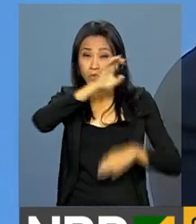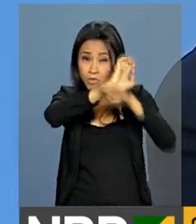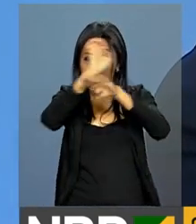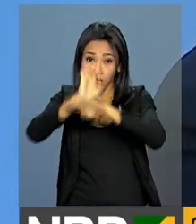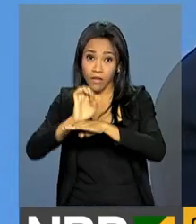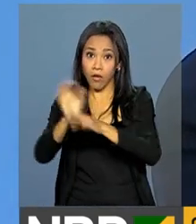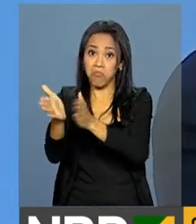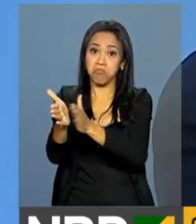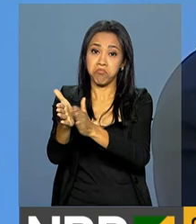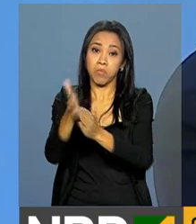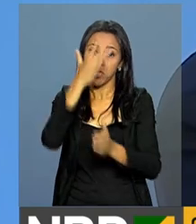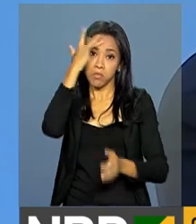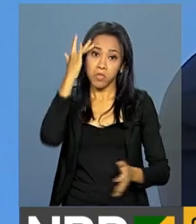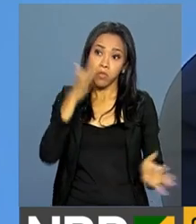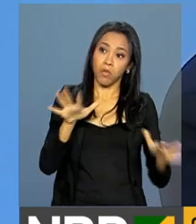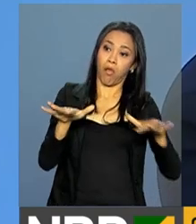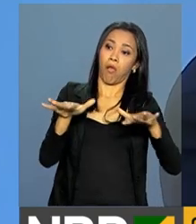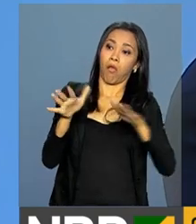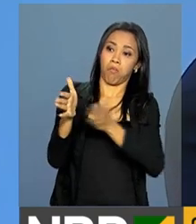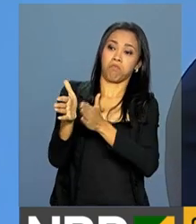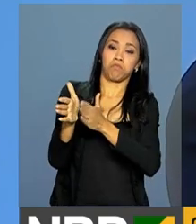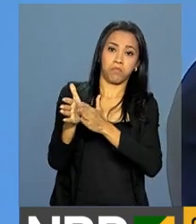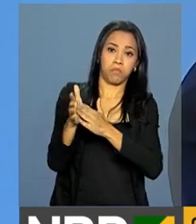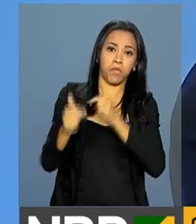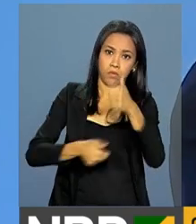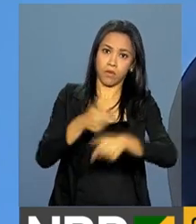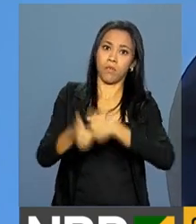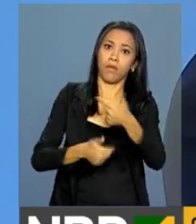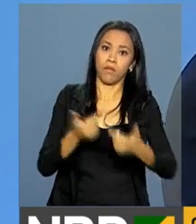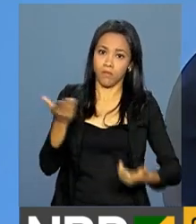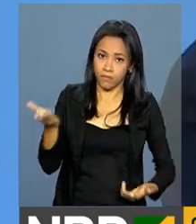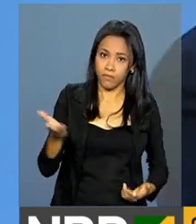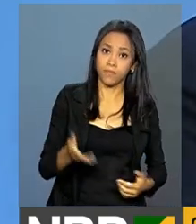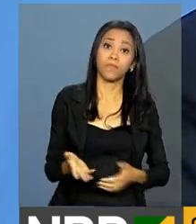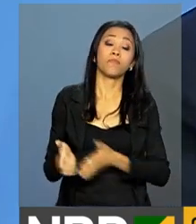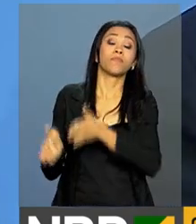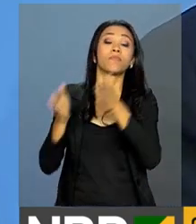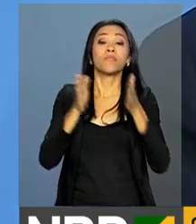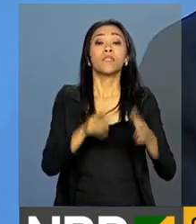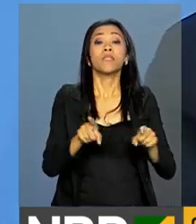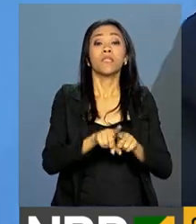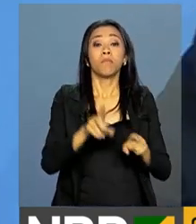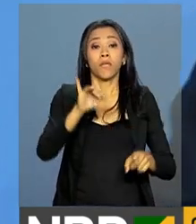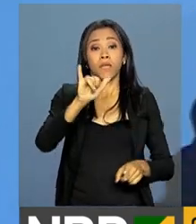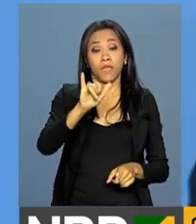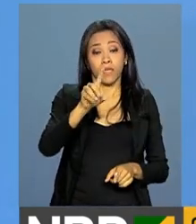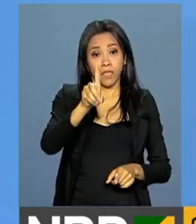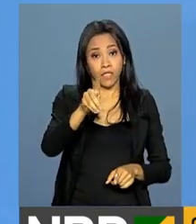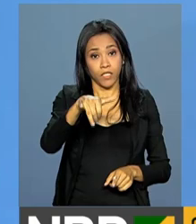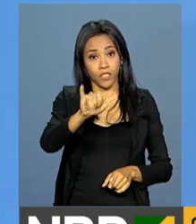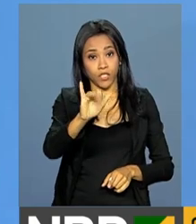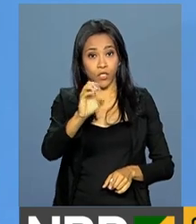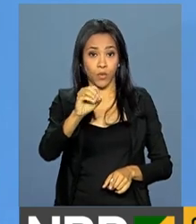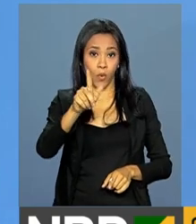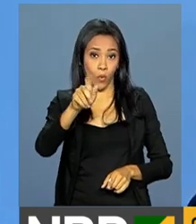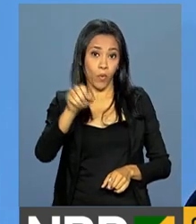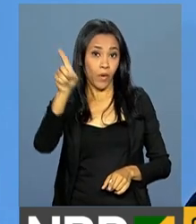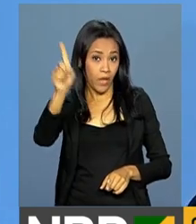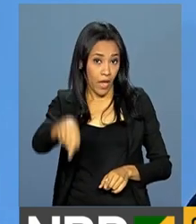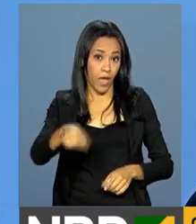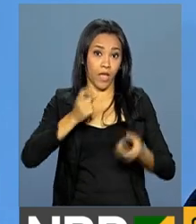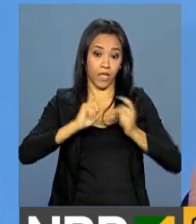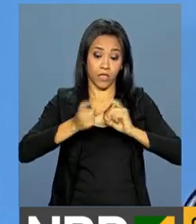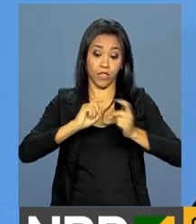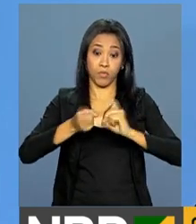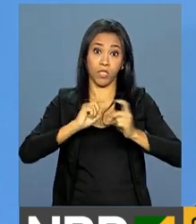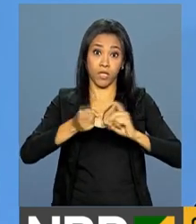palmas as mais variadas. Veja que unidade absoluta. E com o Diogo, do planejamento, que normalmente segura dinheiro e segura